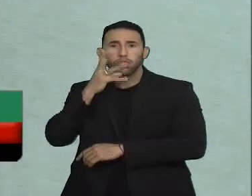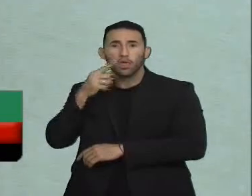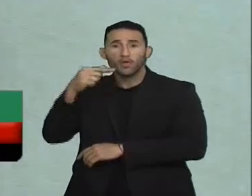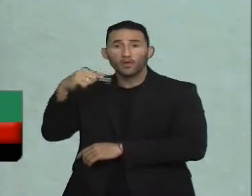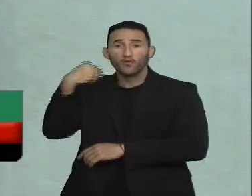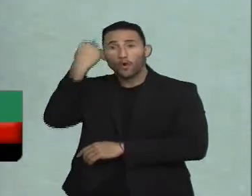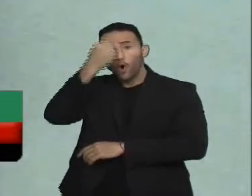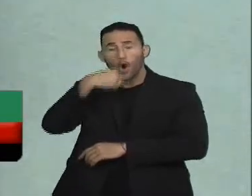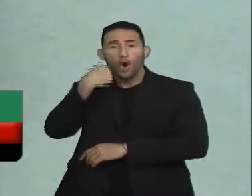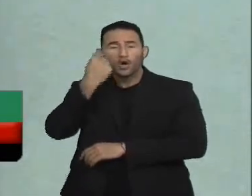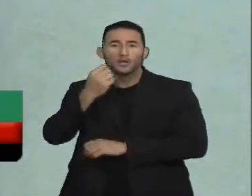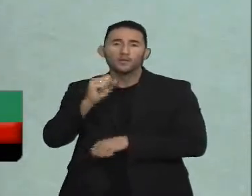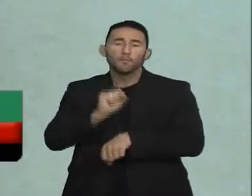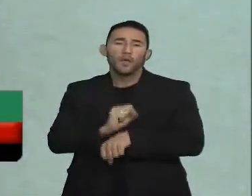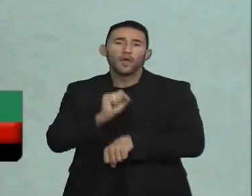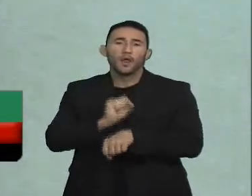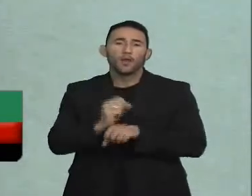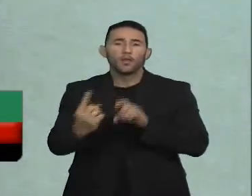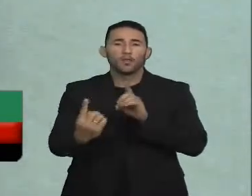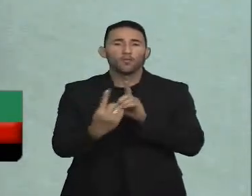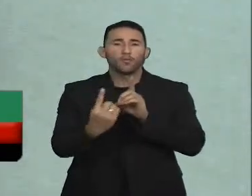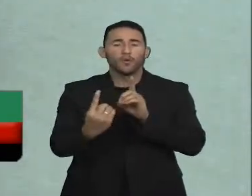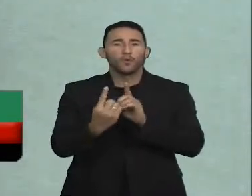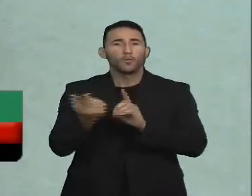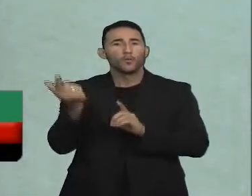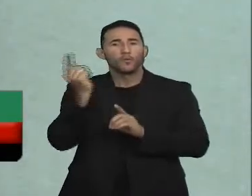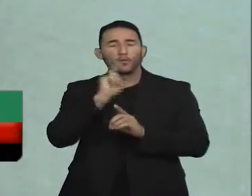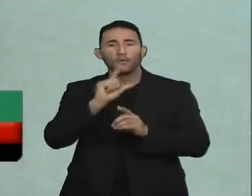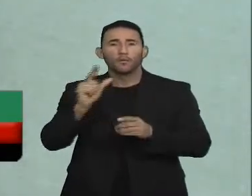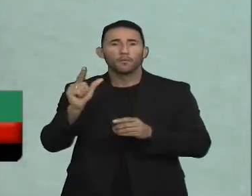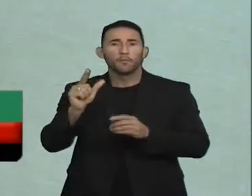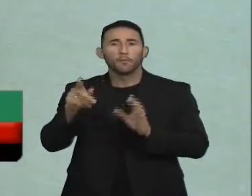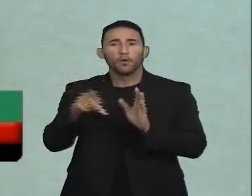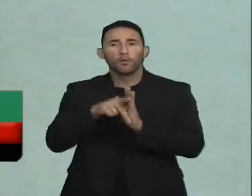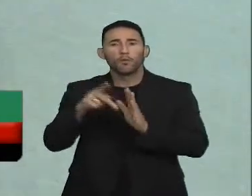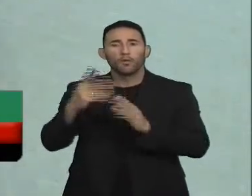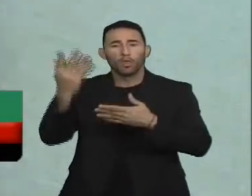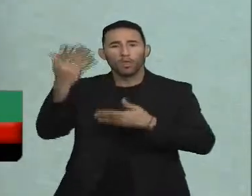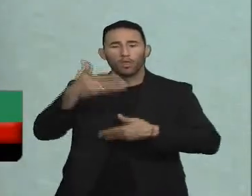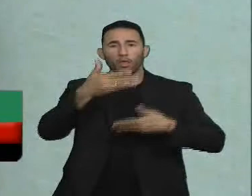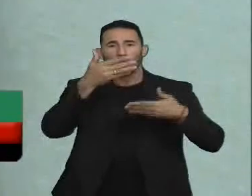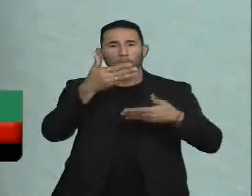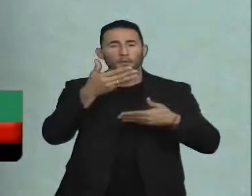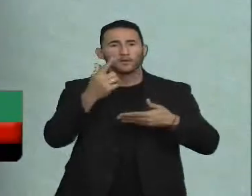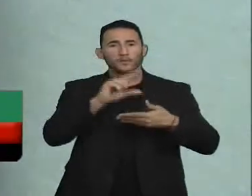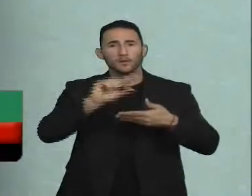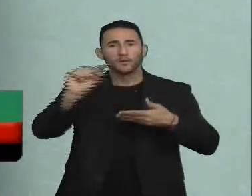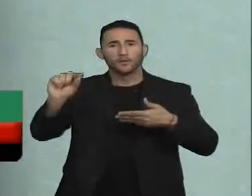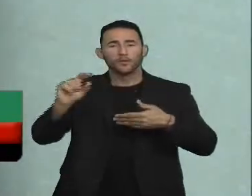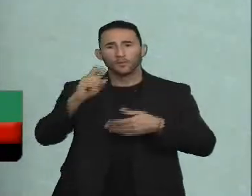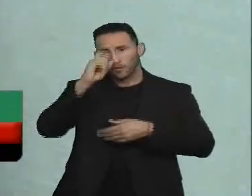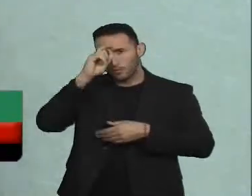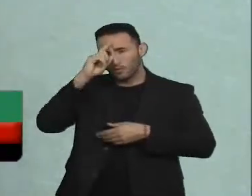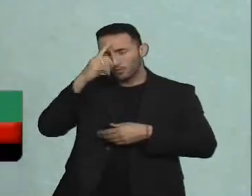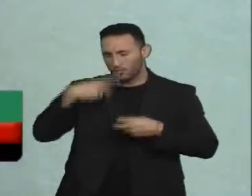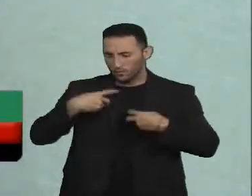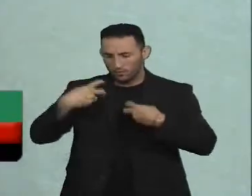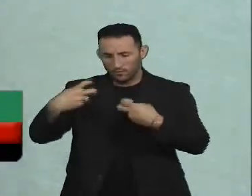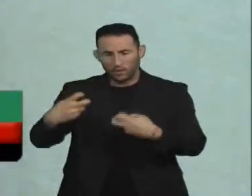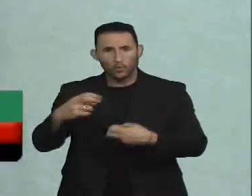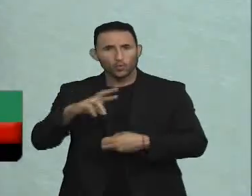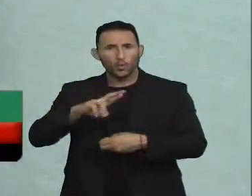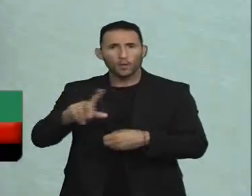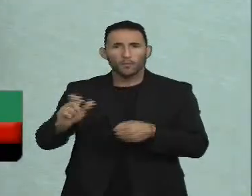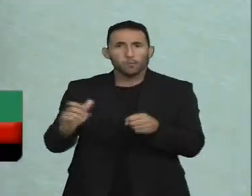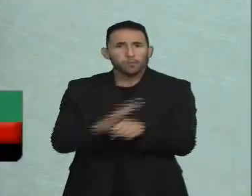o diagnóstico que eu precisava para poder sair do hospital. E eu percebi que não era porque estava